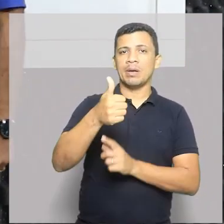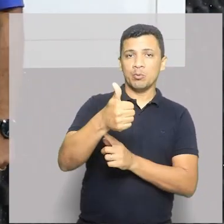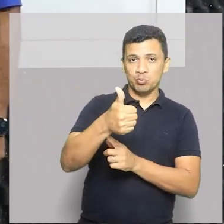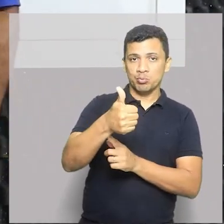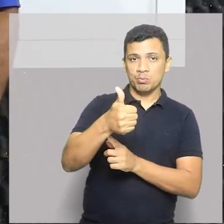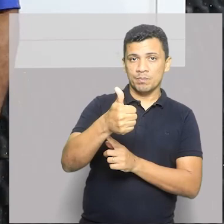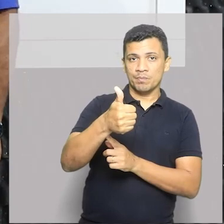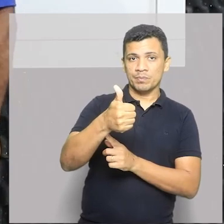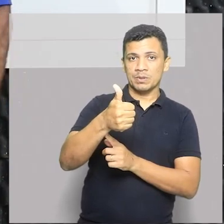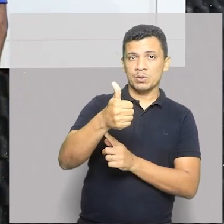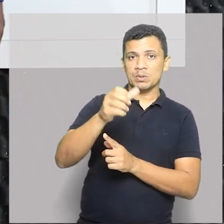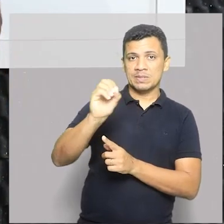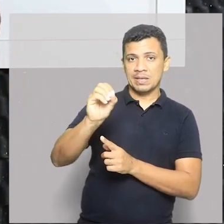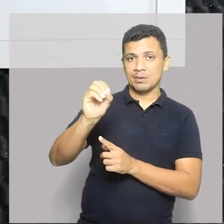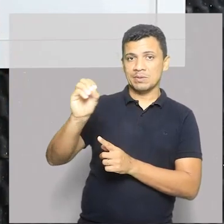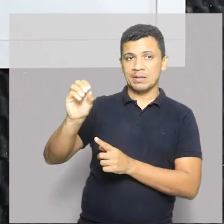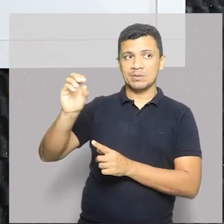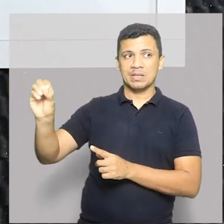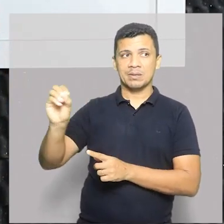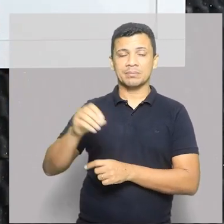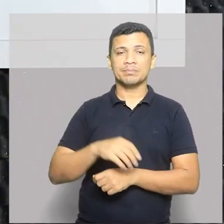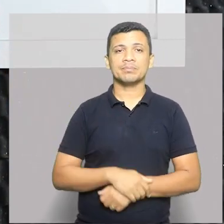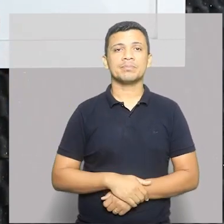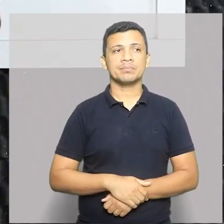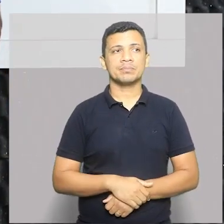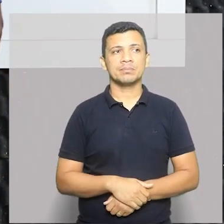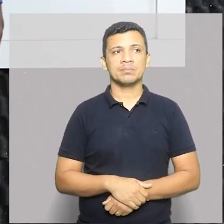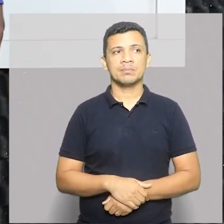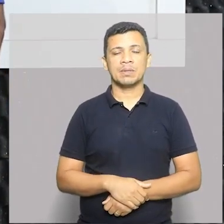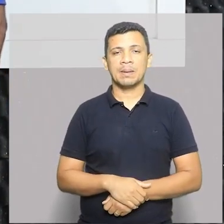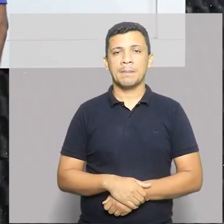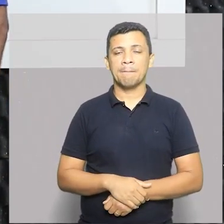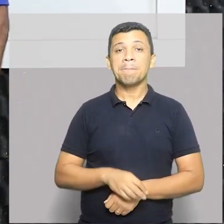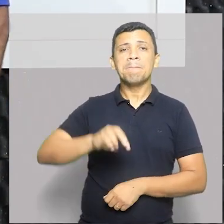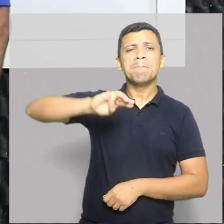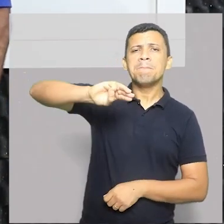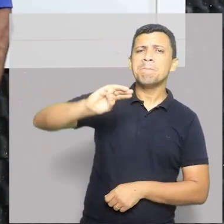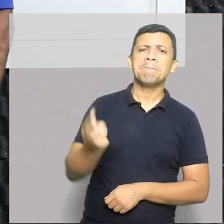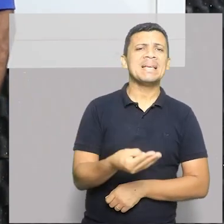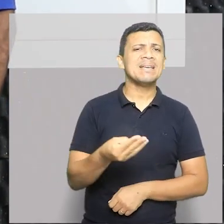3 zeros. O que é o milhão?